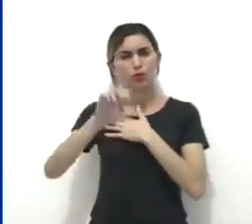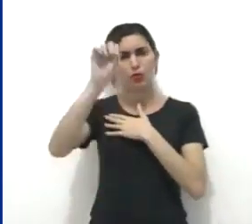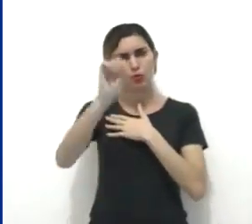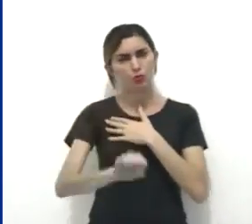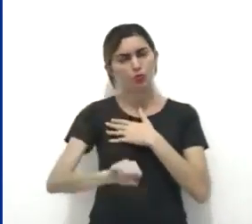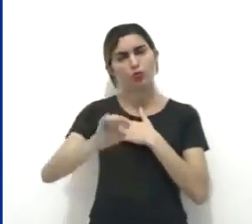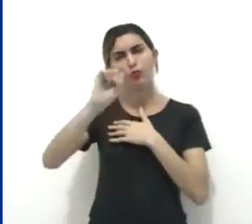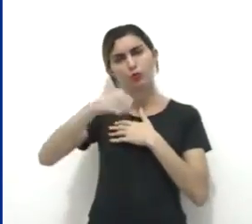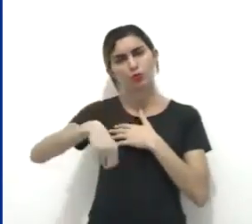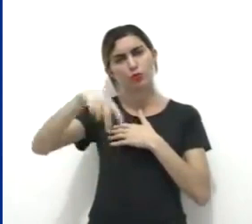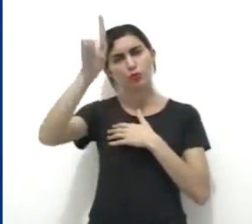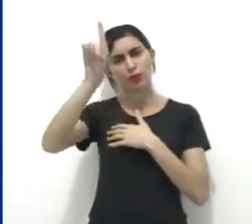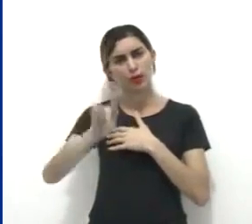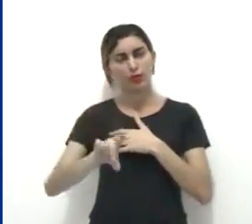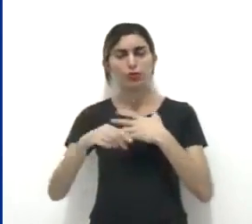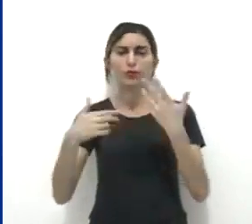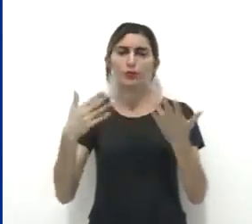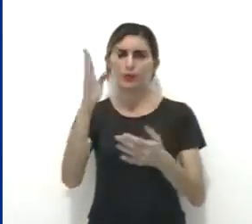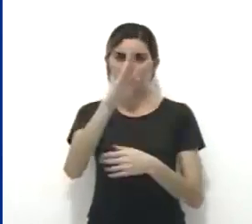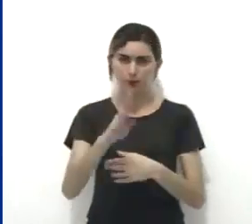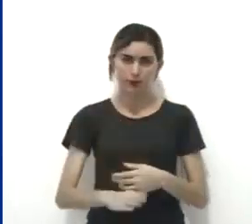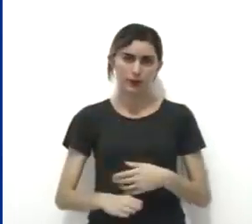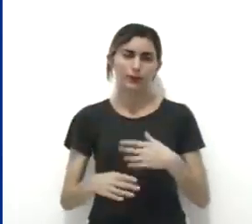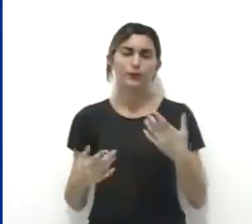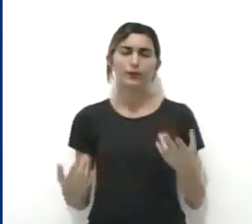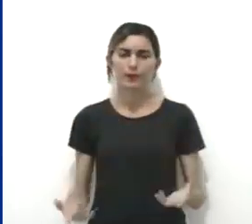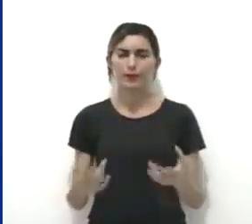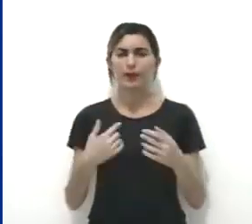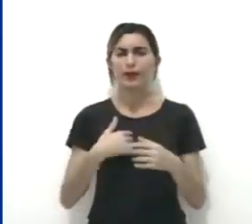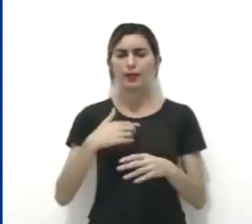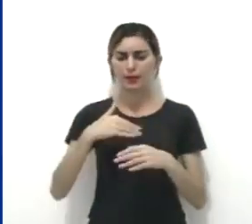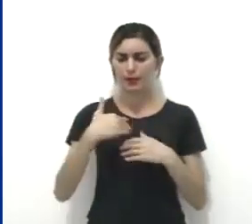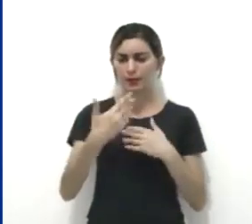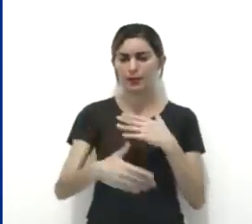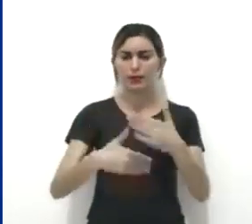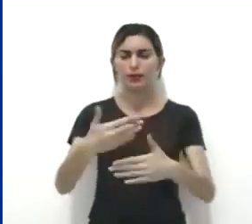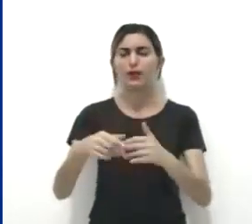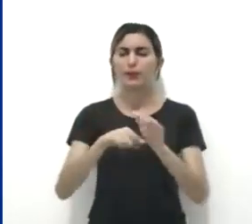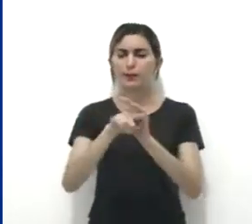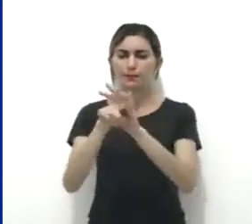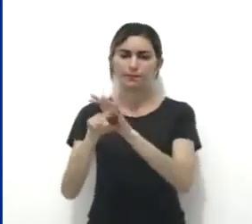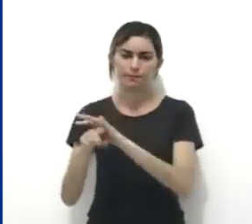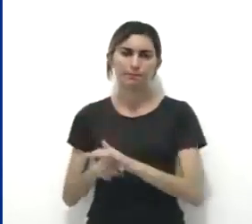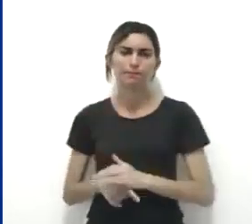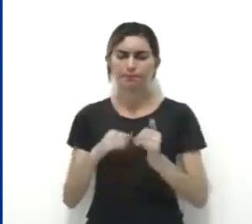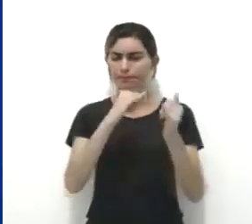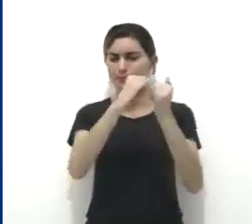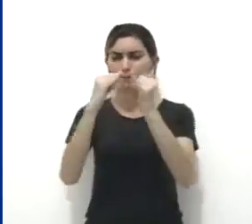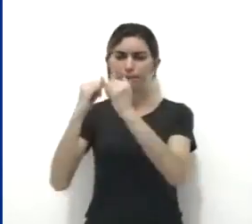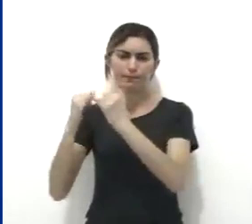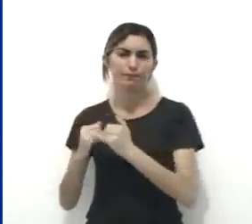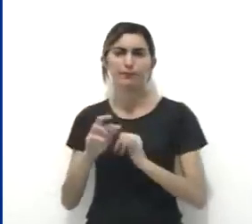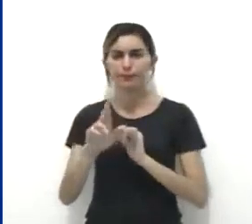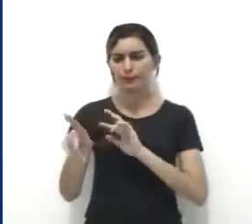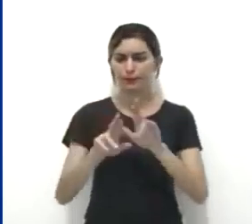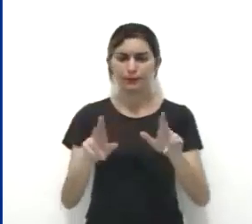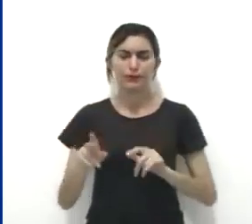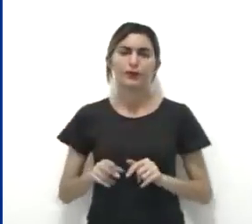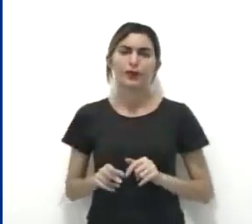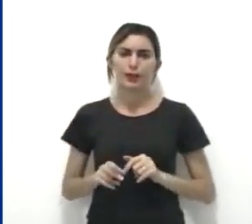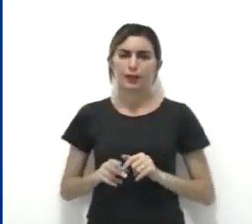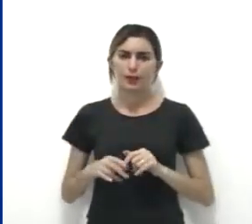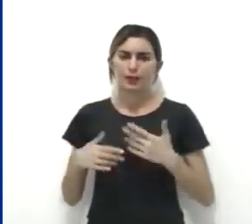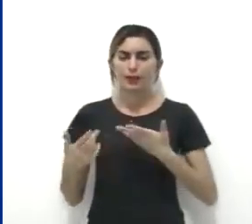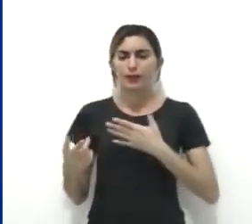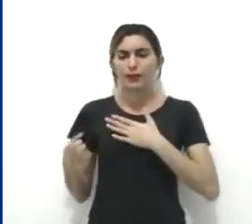região sul e sudeste do Brasil, que a gente não viu aqui hoje. E, em seguida, analise as semelhanças e diferenças